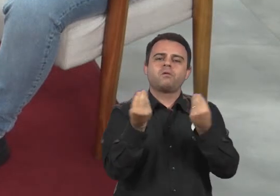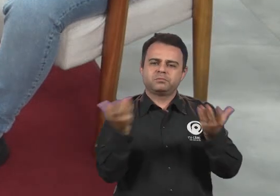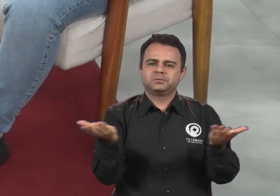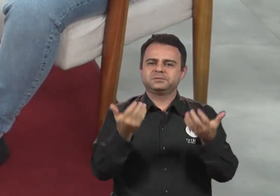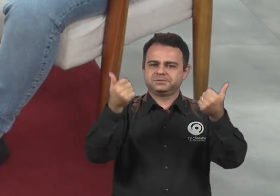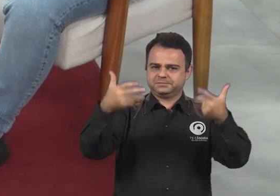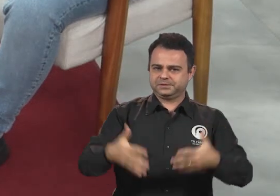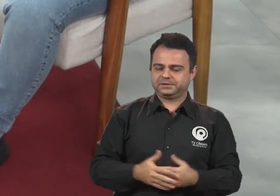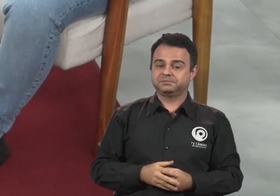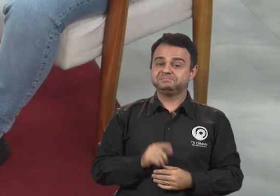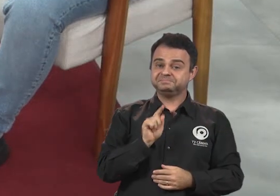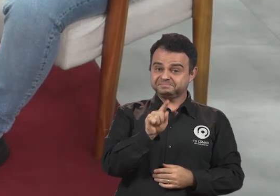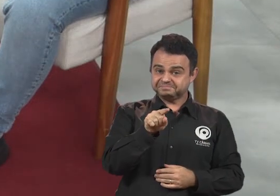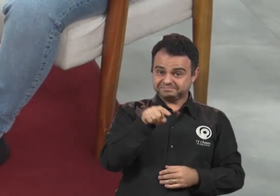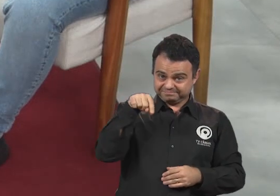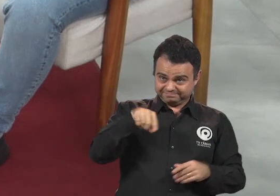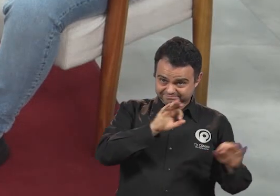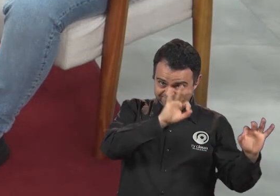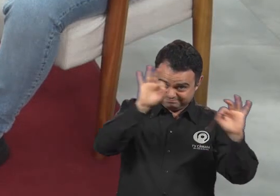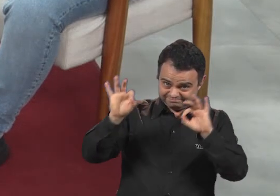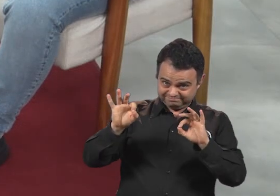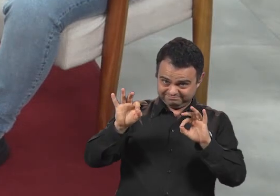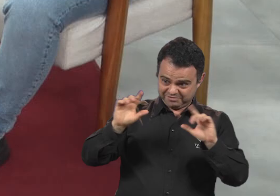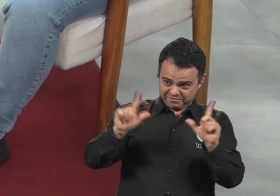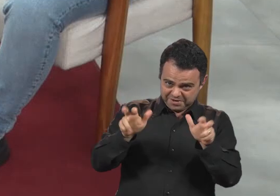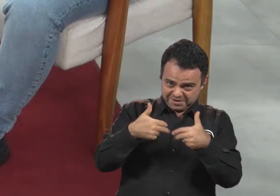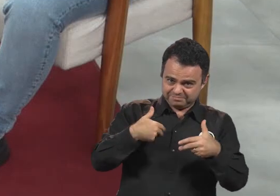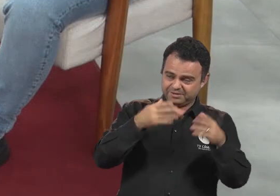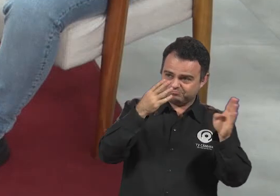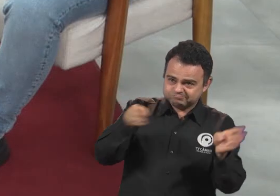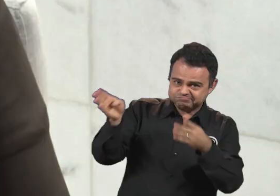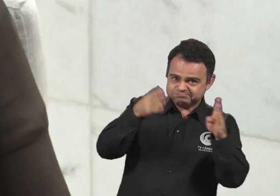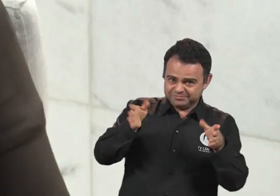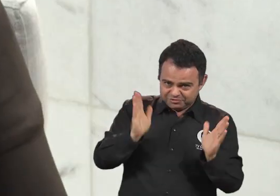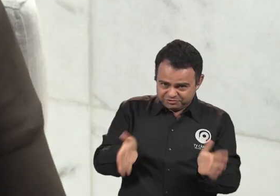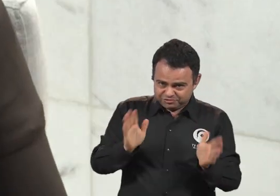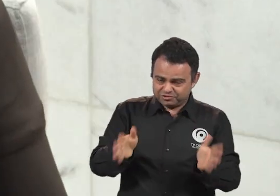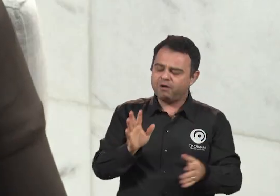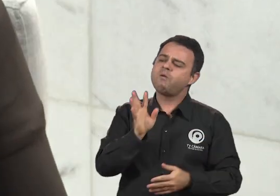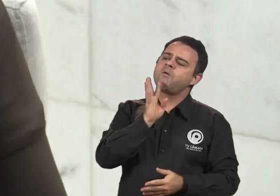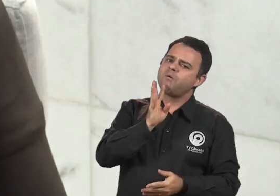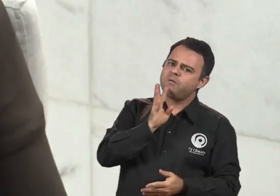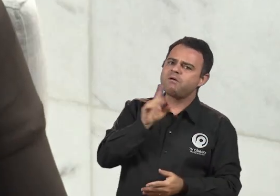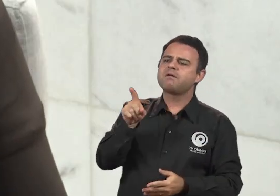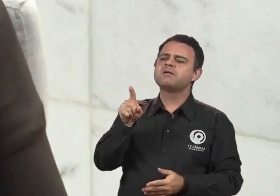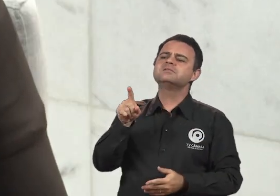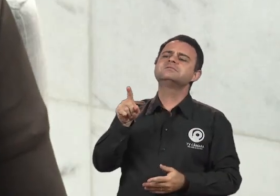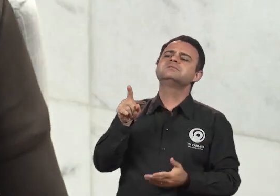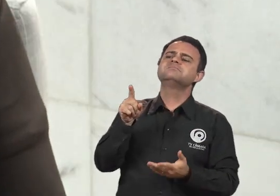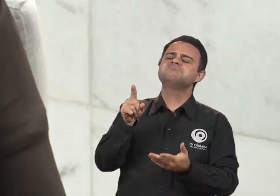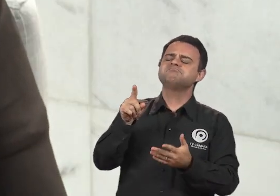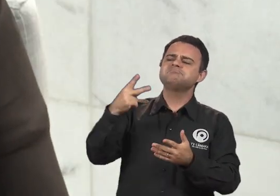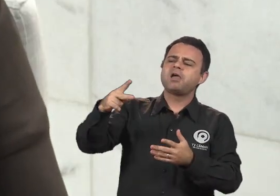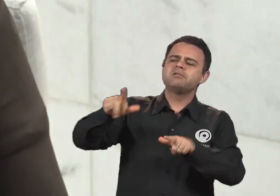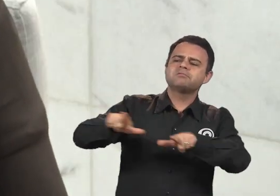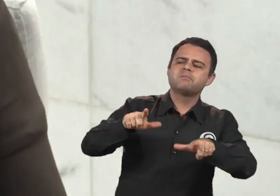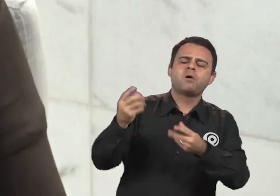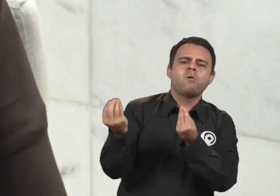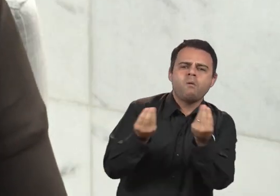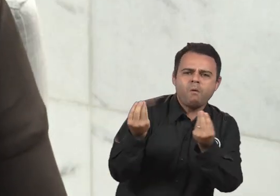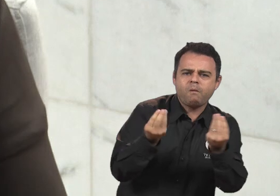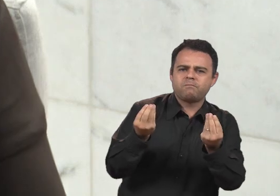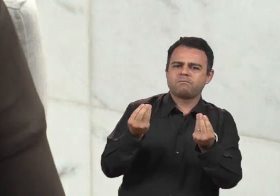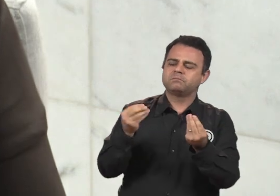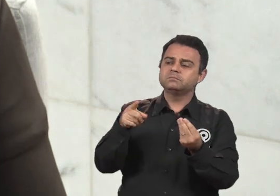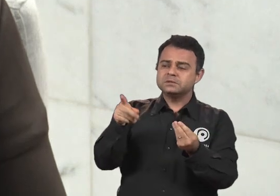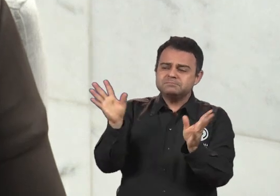as sessões da Câmara Municipal, acompanha a TV Câmara, já teve a oportunidade de conhecer um pouquinho sobre o seu trabalho, né? Mas eu gostaria que você fizesse aí